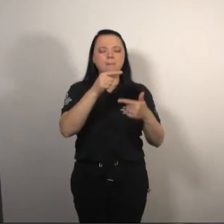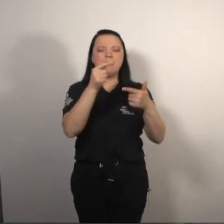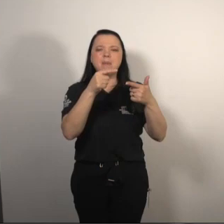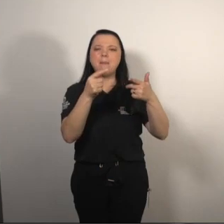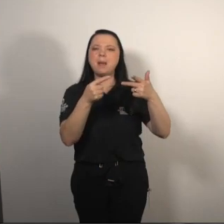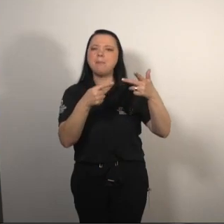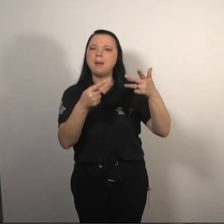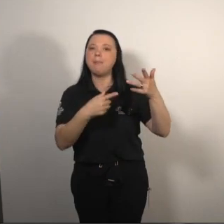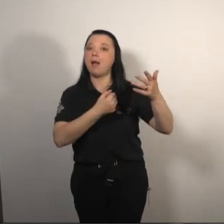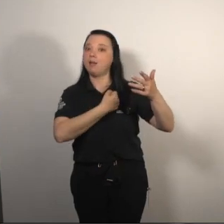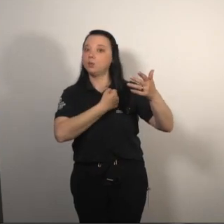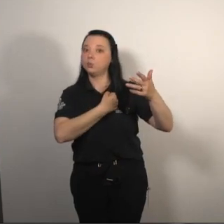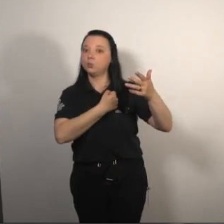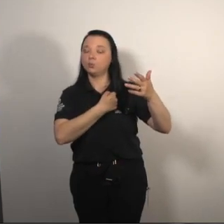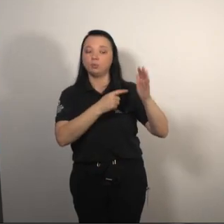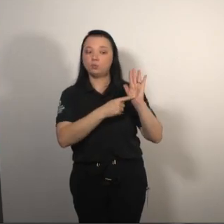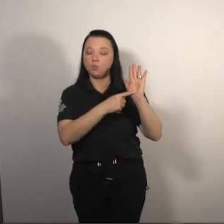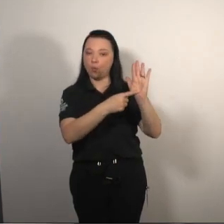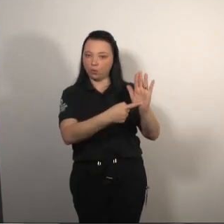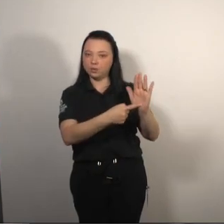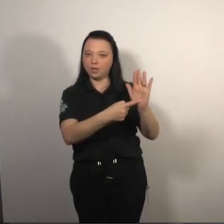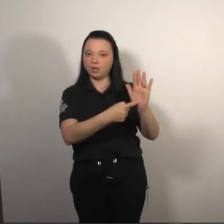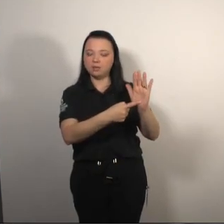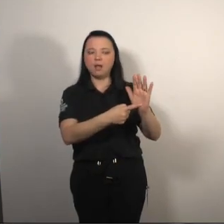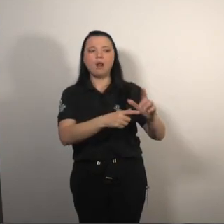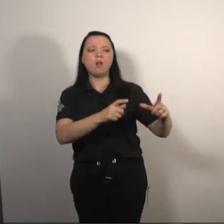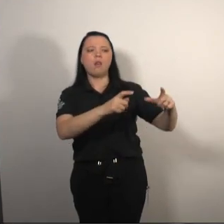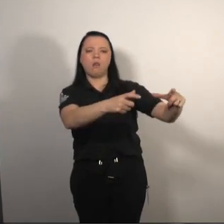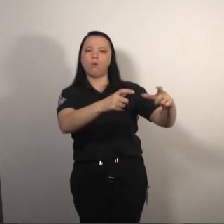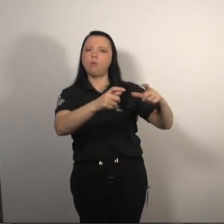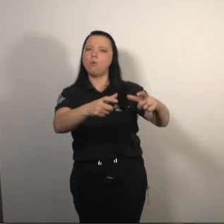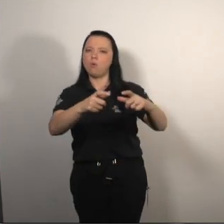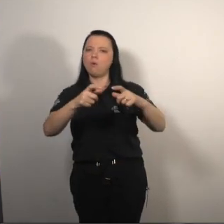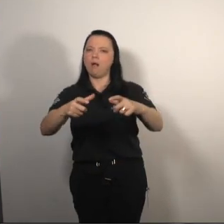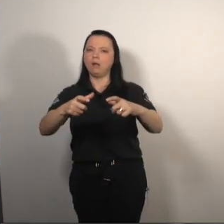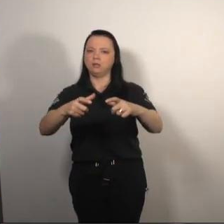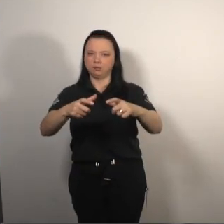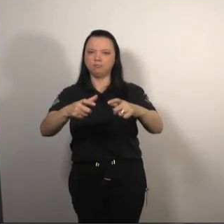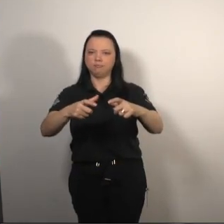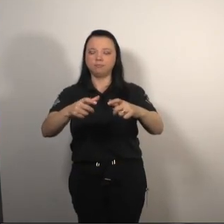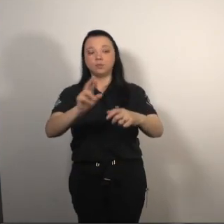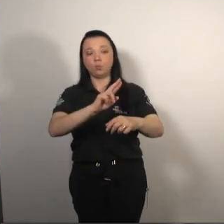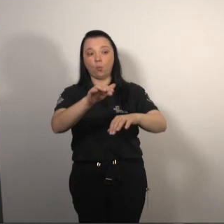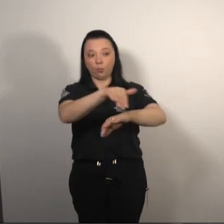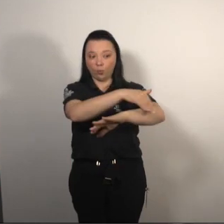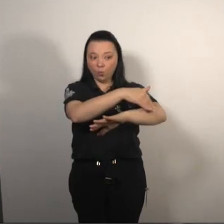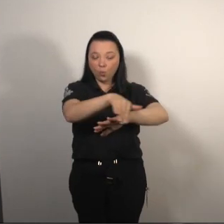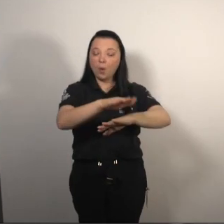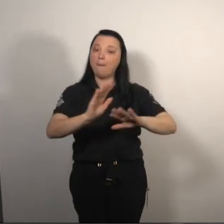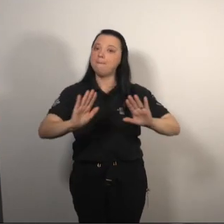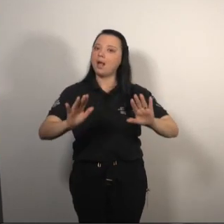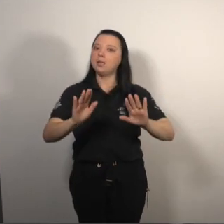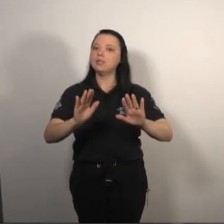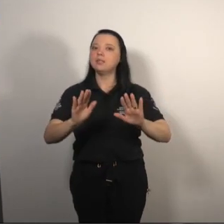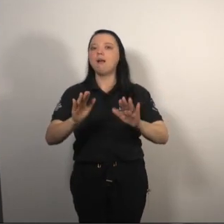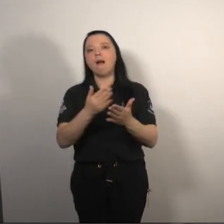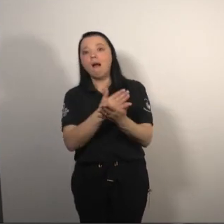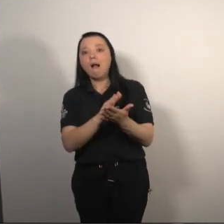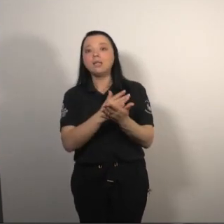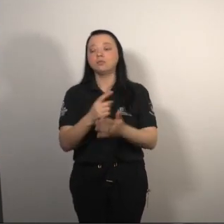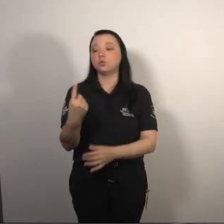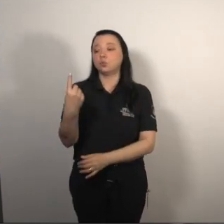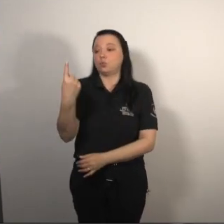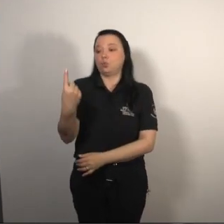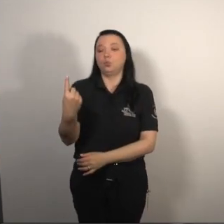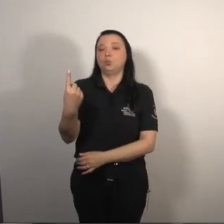foram em locais, né? Ou seja, em endereços. Só que, muitas vezes, um endereço